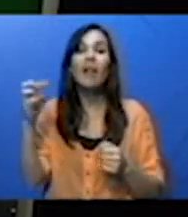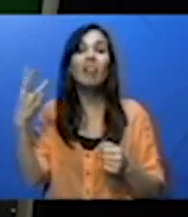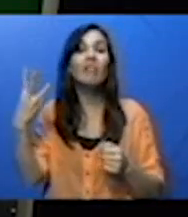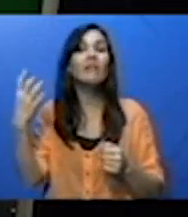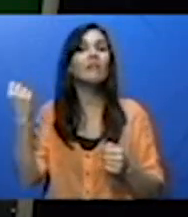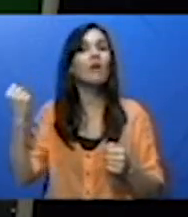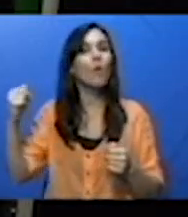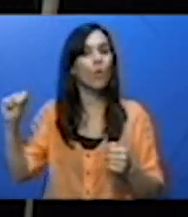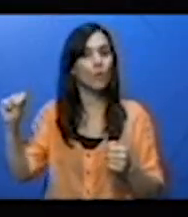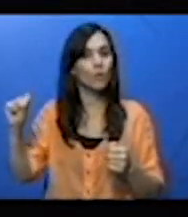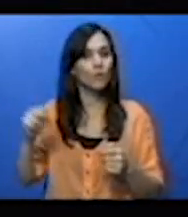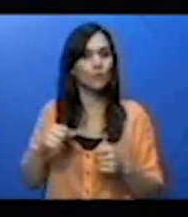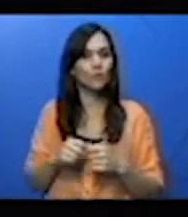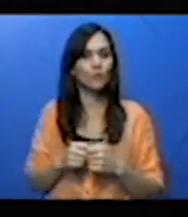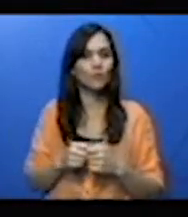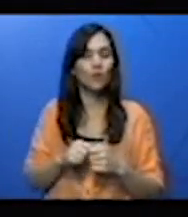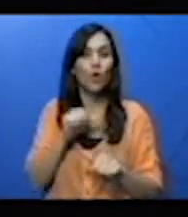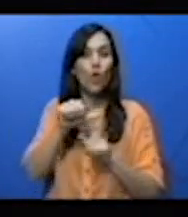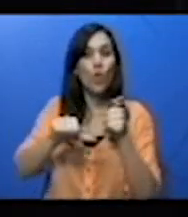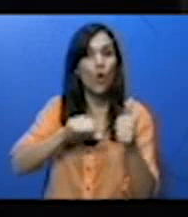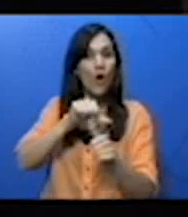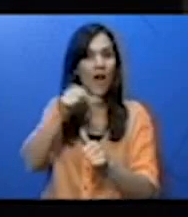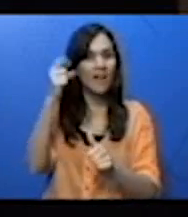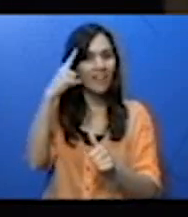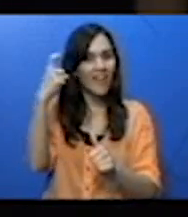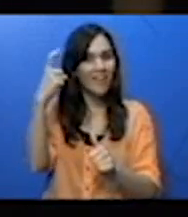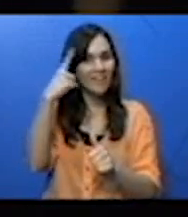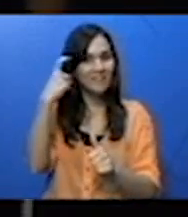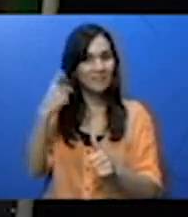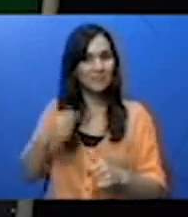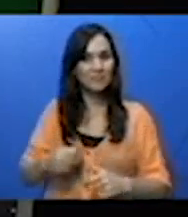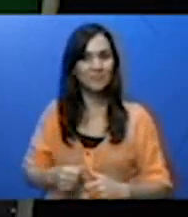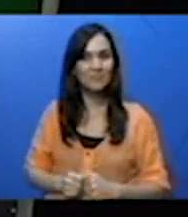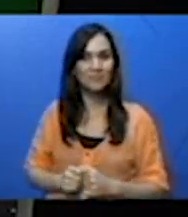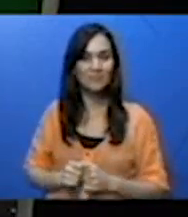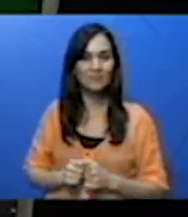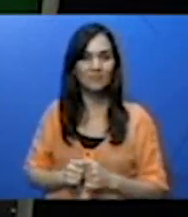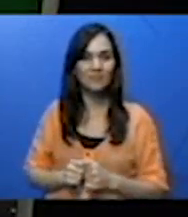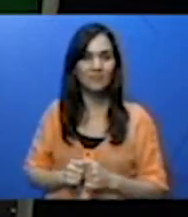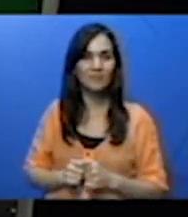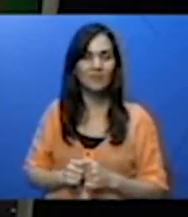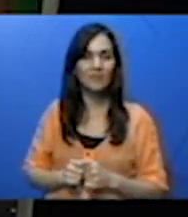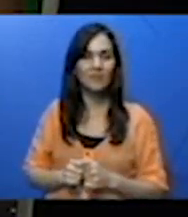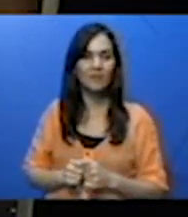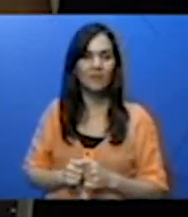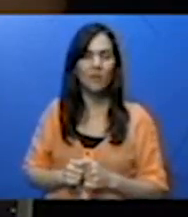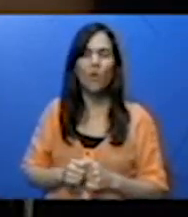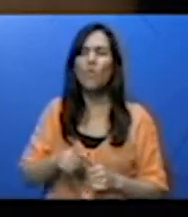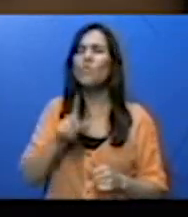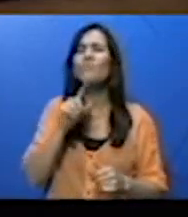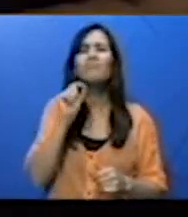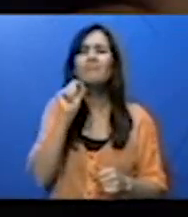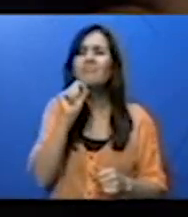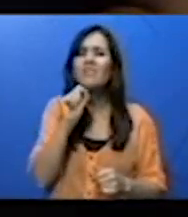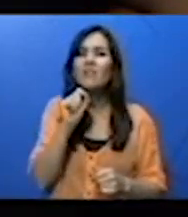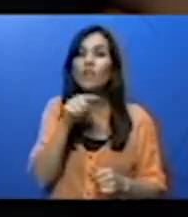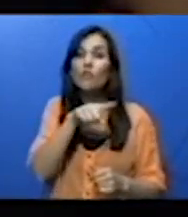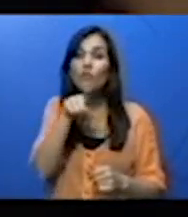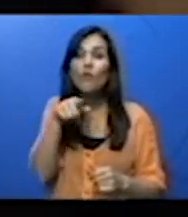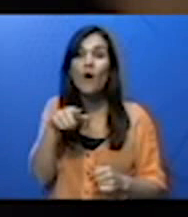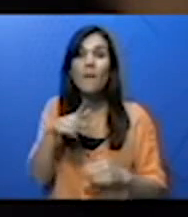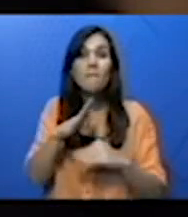38, trocar ideias. Vamos discutir um pouquinho. O que mais chamou a